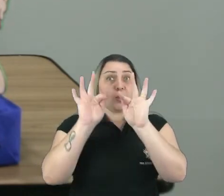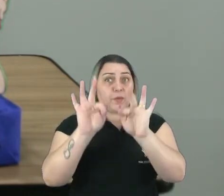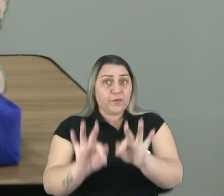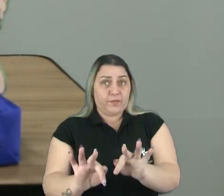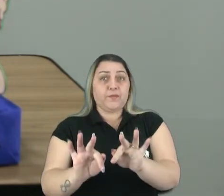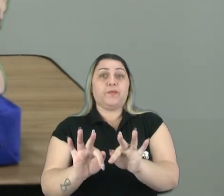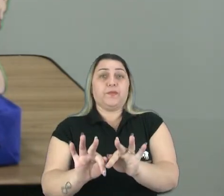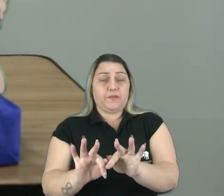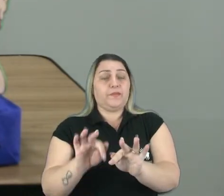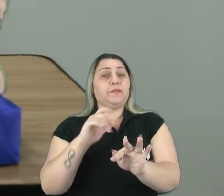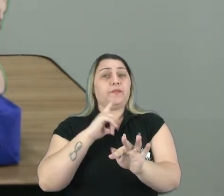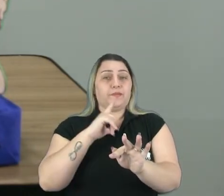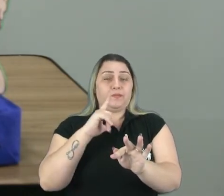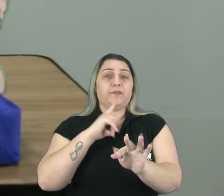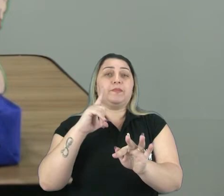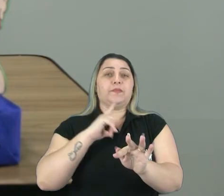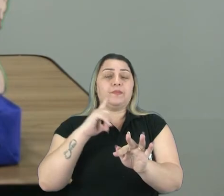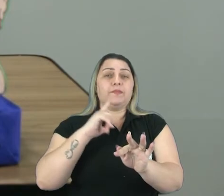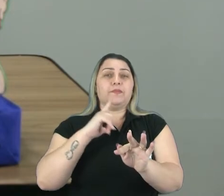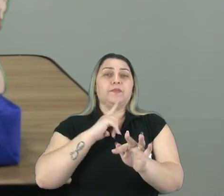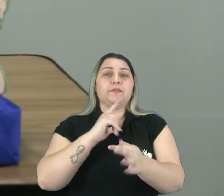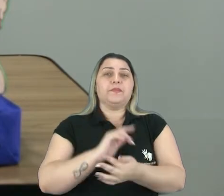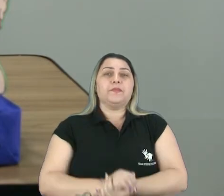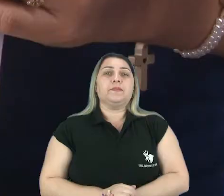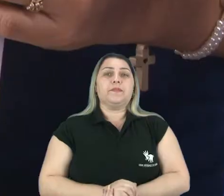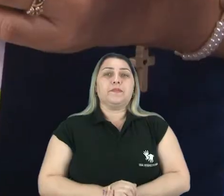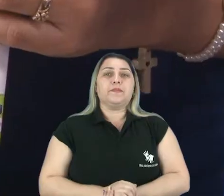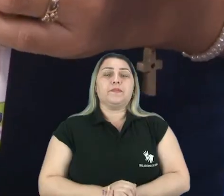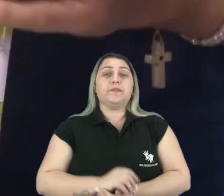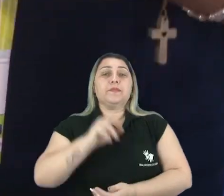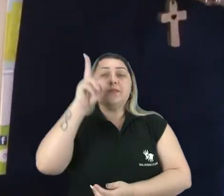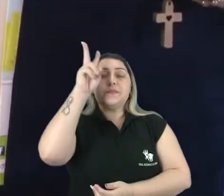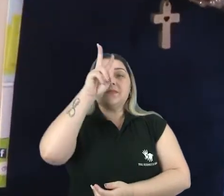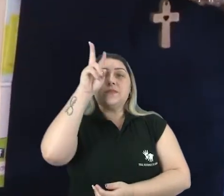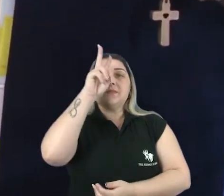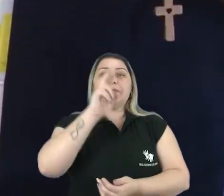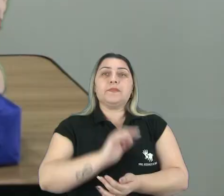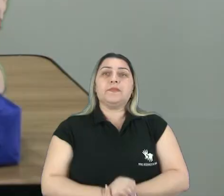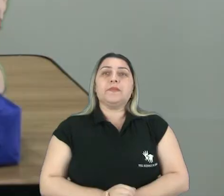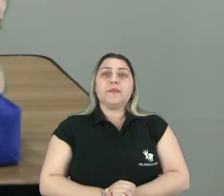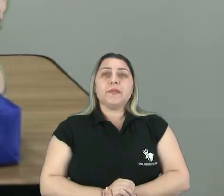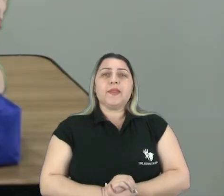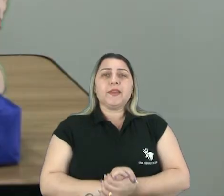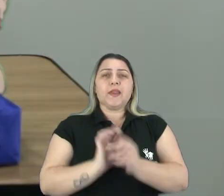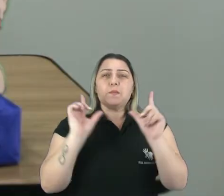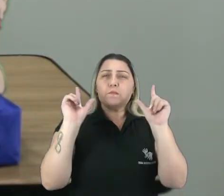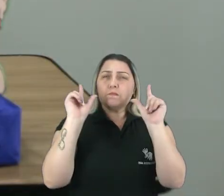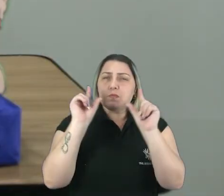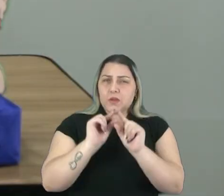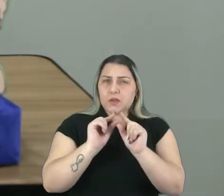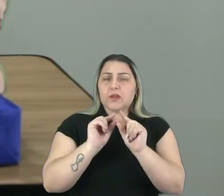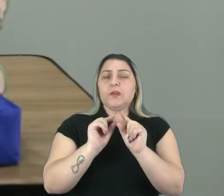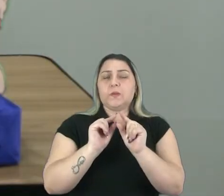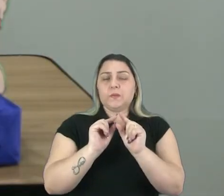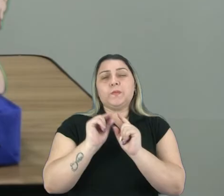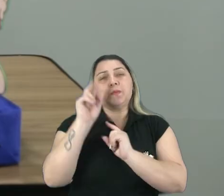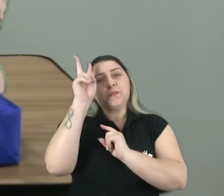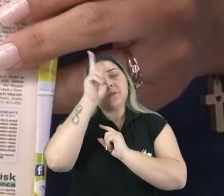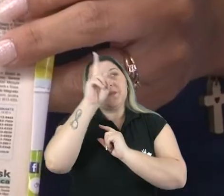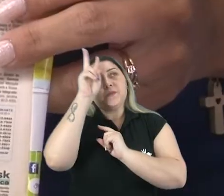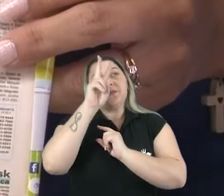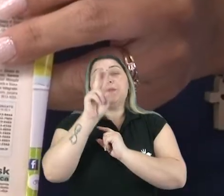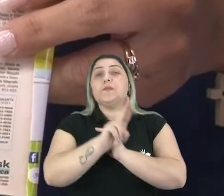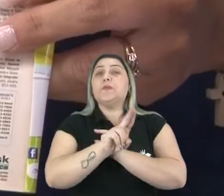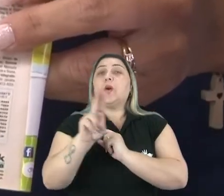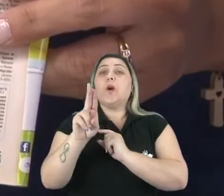história que é bem curta. Essa história, ela é chamada de tirinha, porque ela acontece em